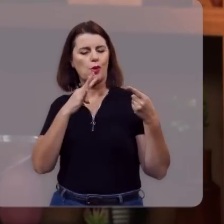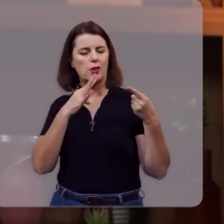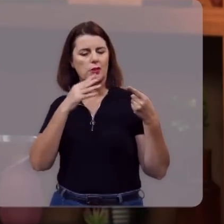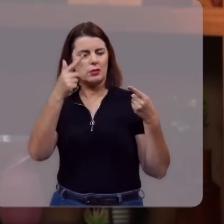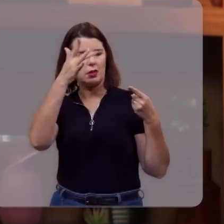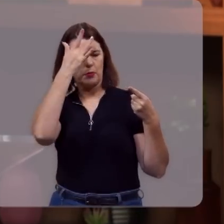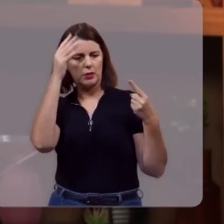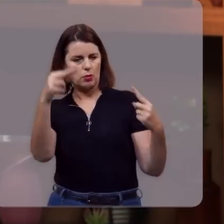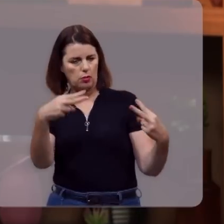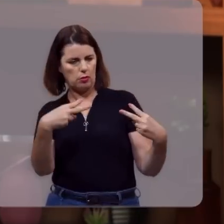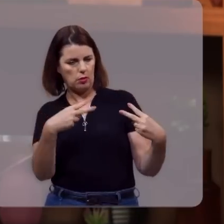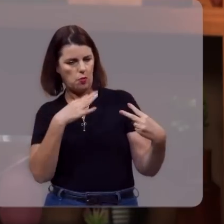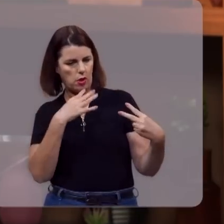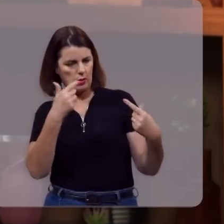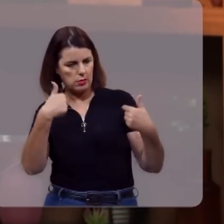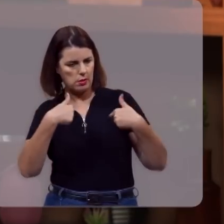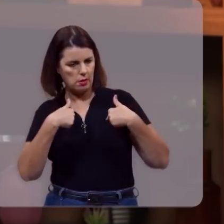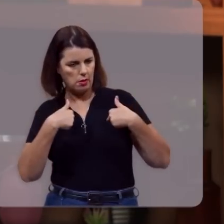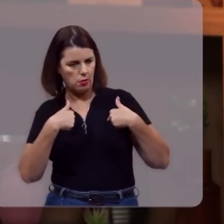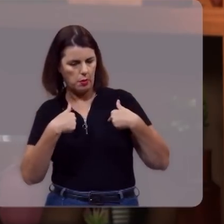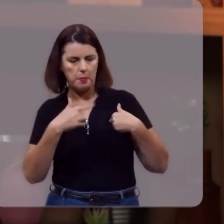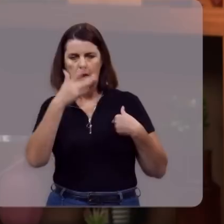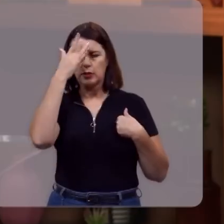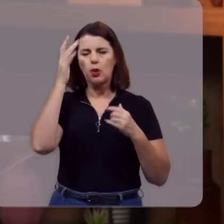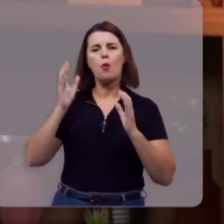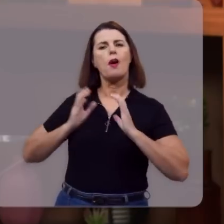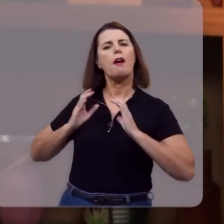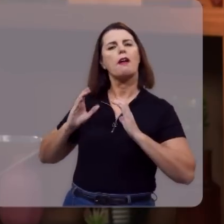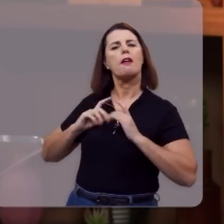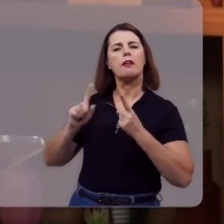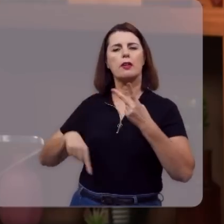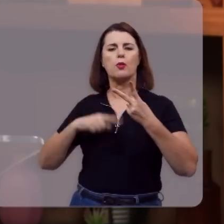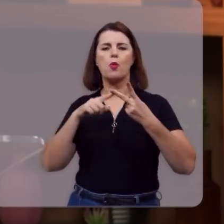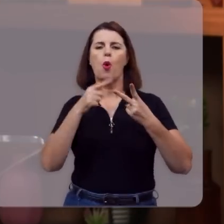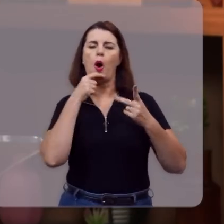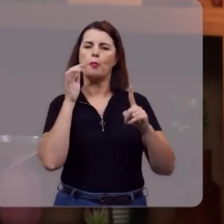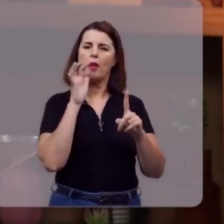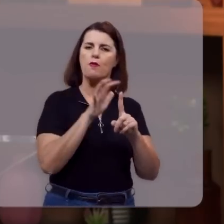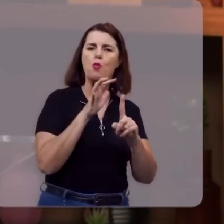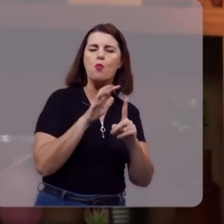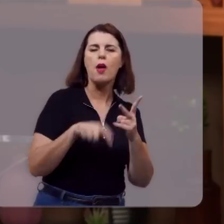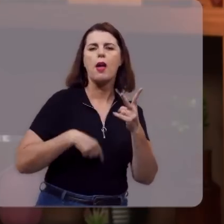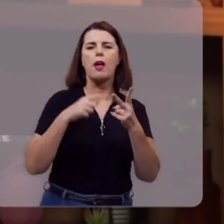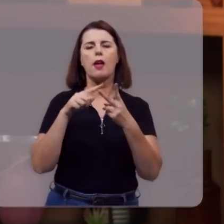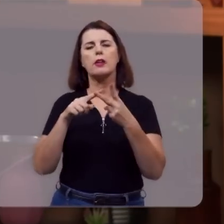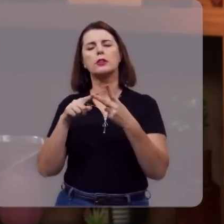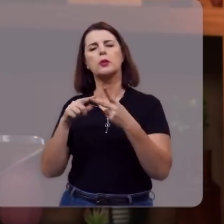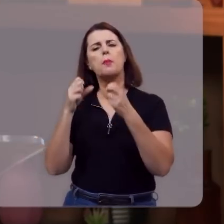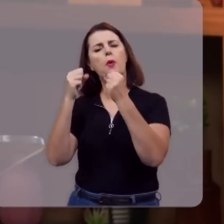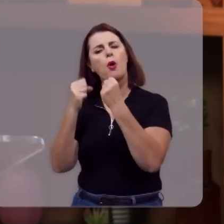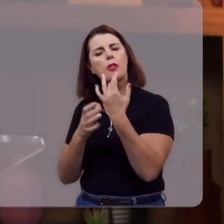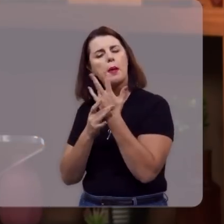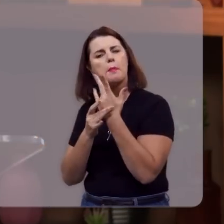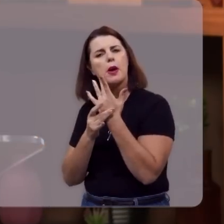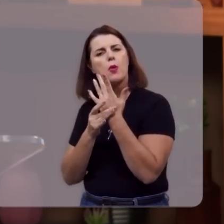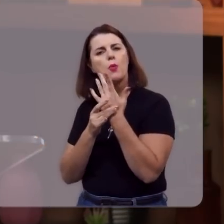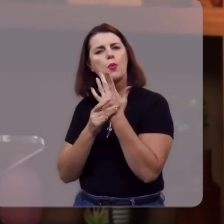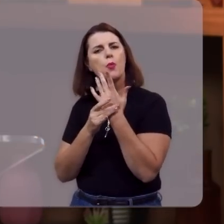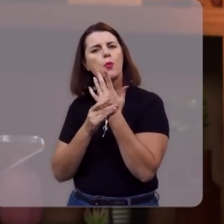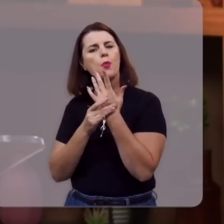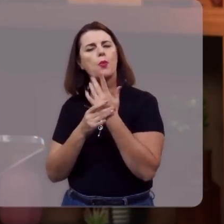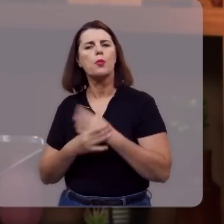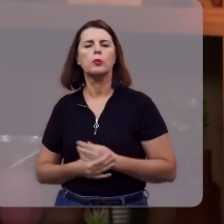conhecidos. Há homens ricos, há homens influentes, há homens com muito poder nas mãos.